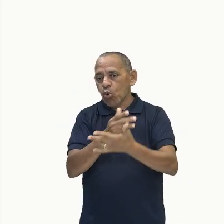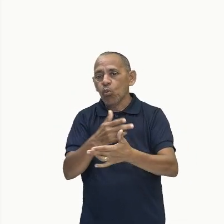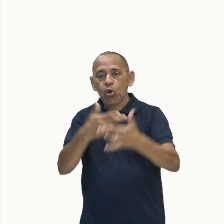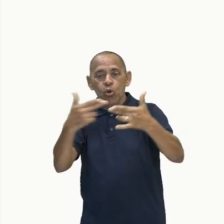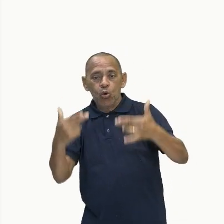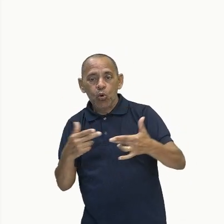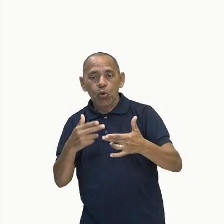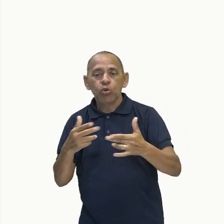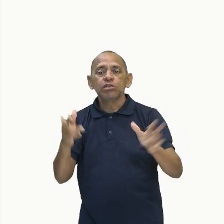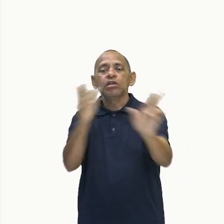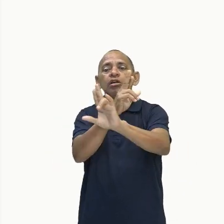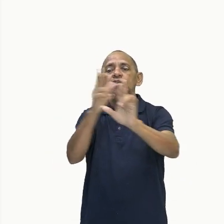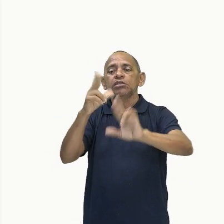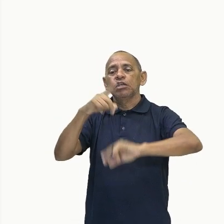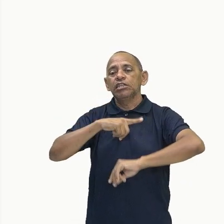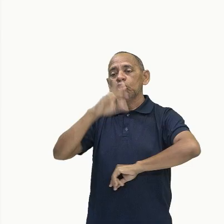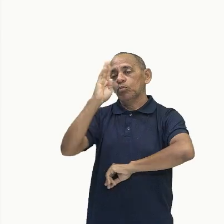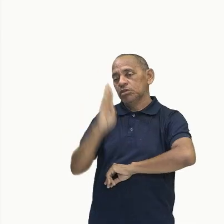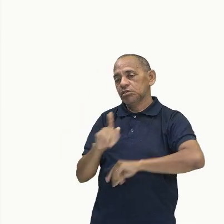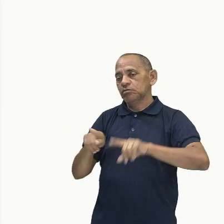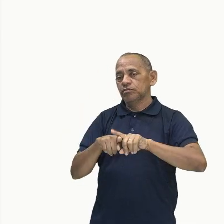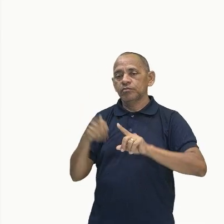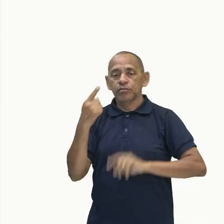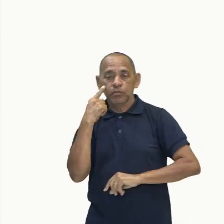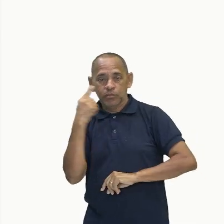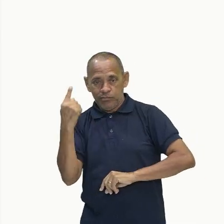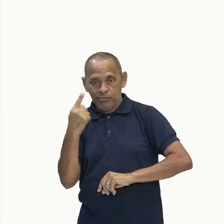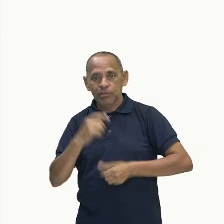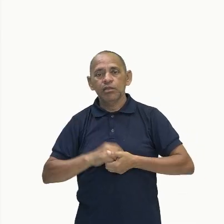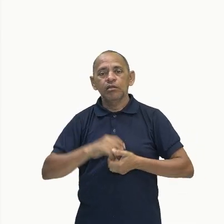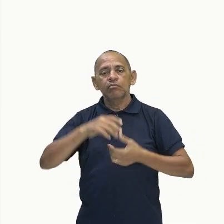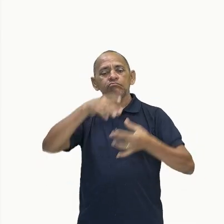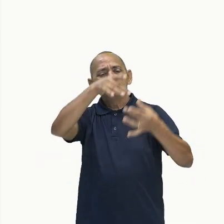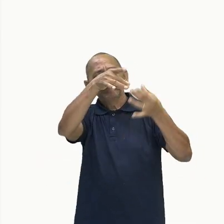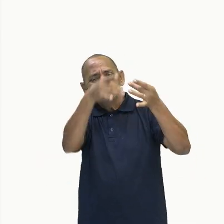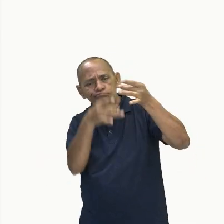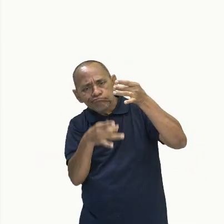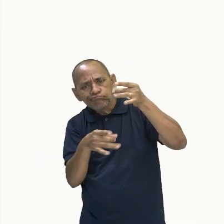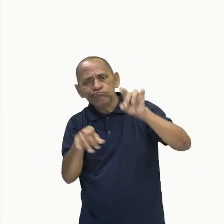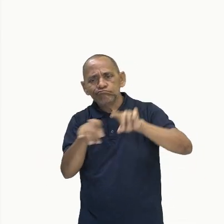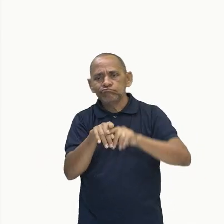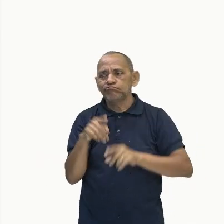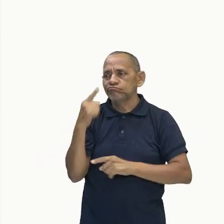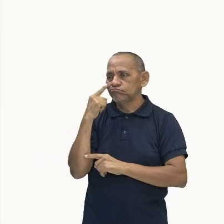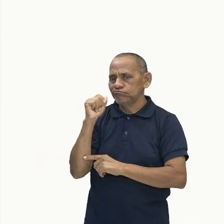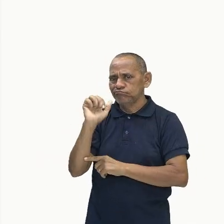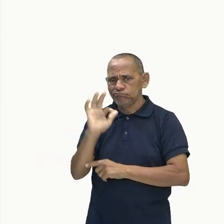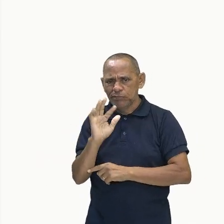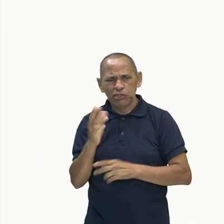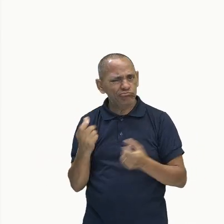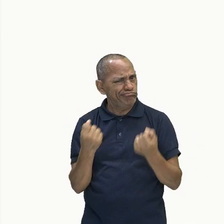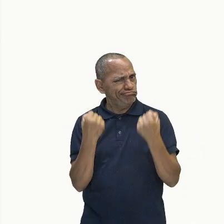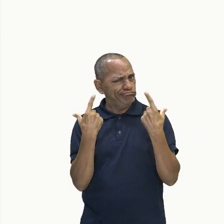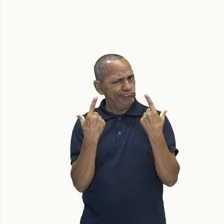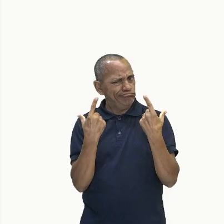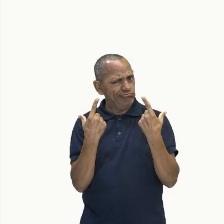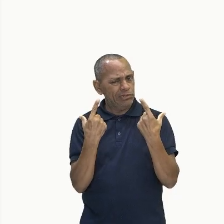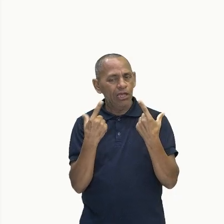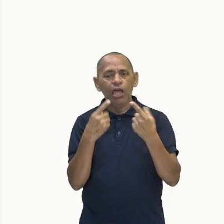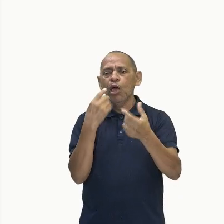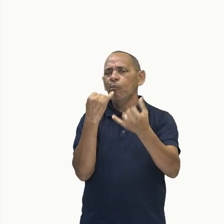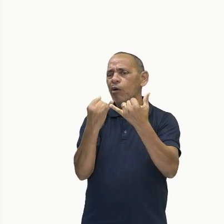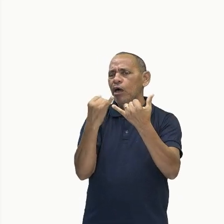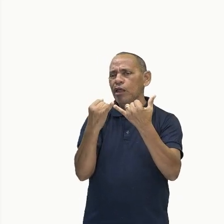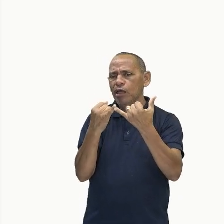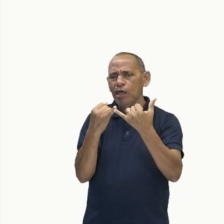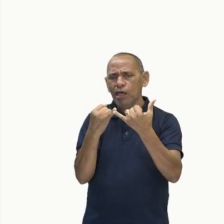ao nosso Brasil. Então, vejam que são pequenas coisas. Nossa, professora, que imagem estranha, parece um ser reformado, mas a gente tem que aprender